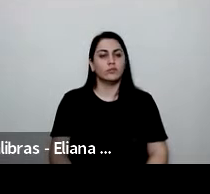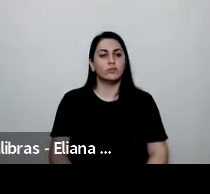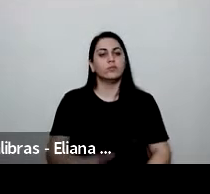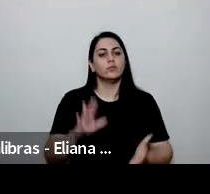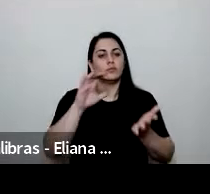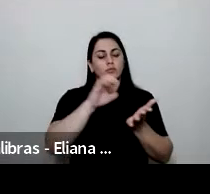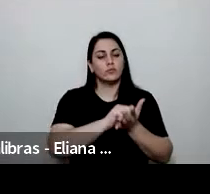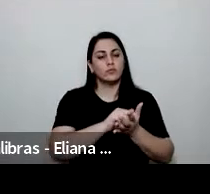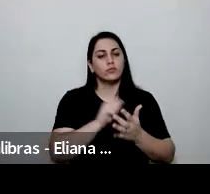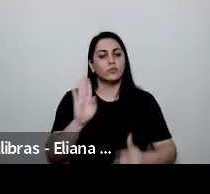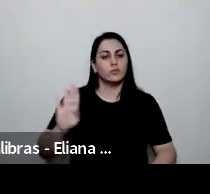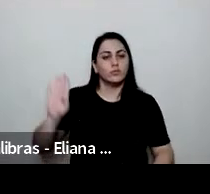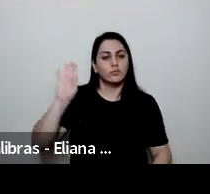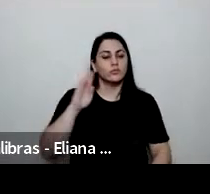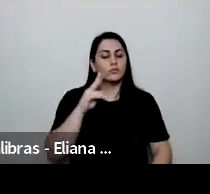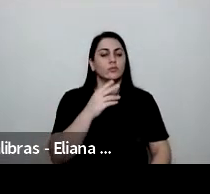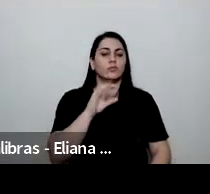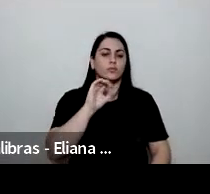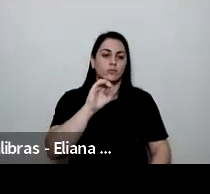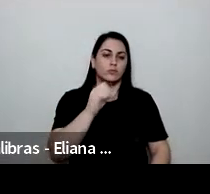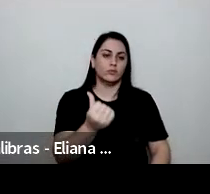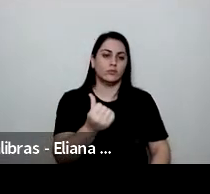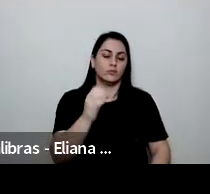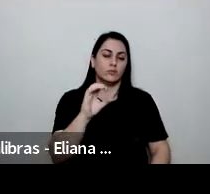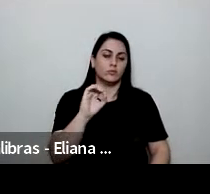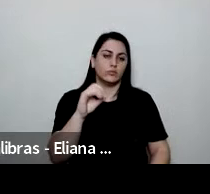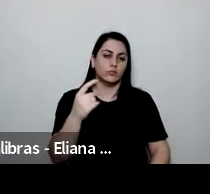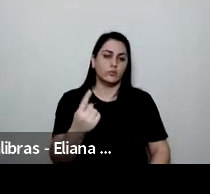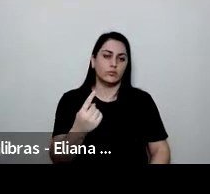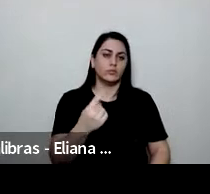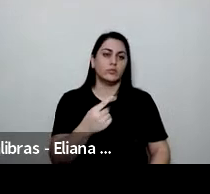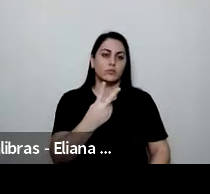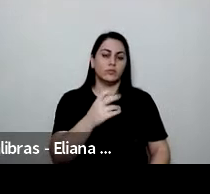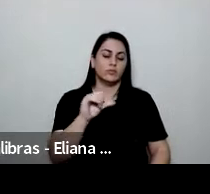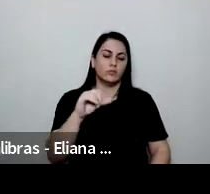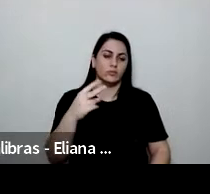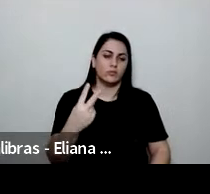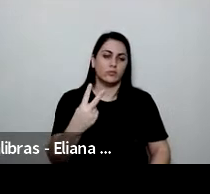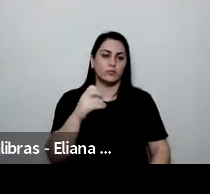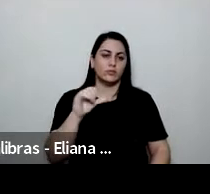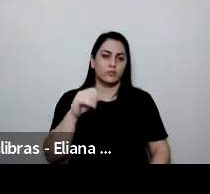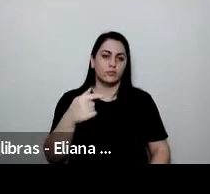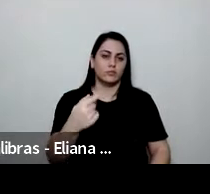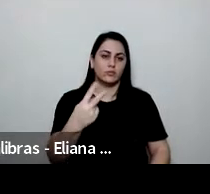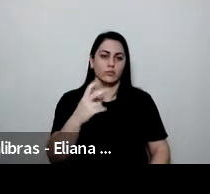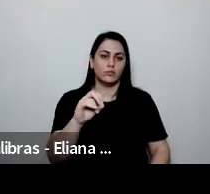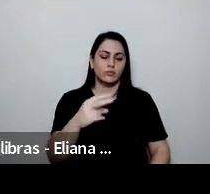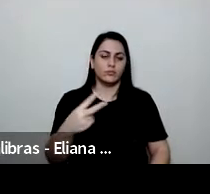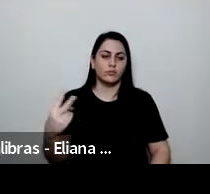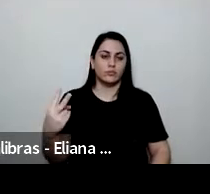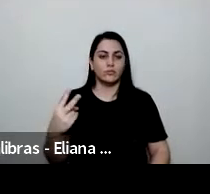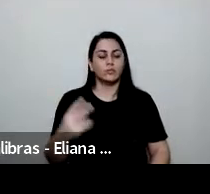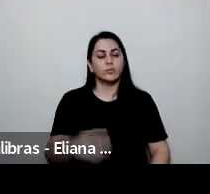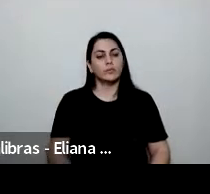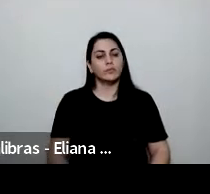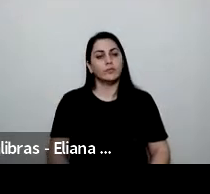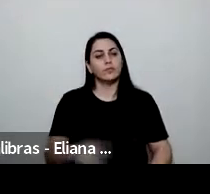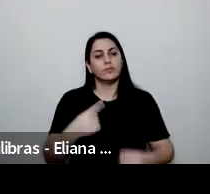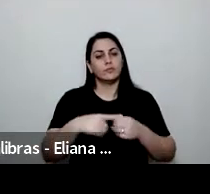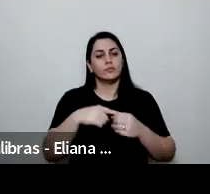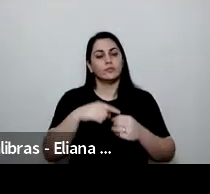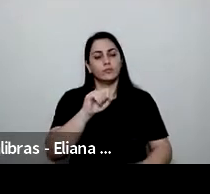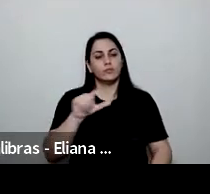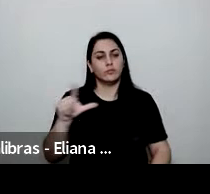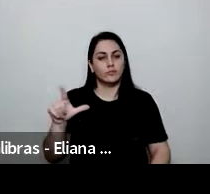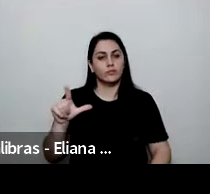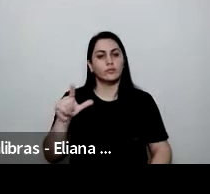candidatura número delas 601 222 97 2022 procedência São Luís